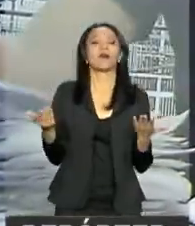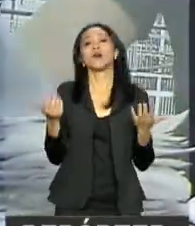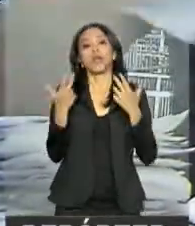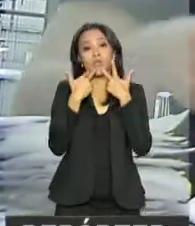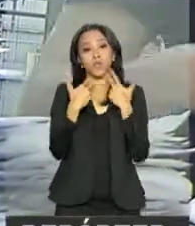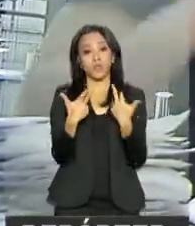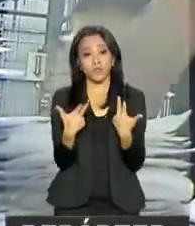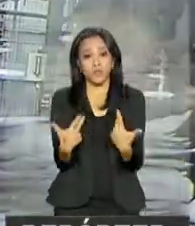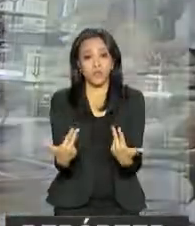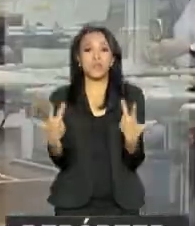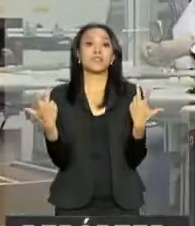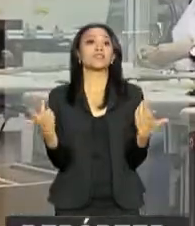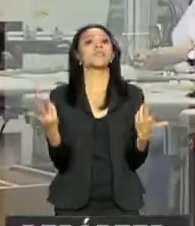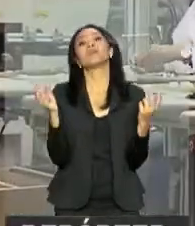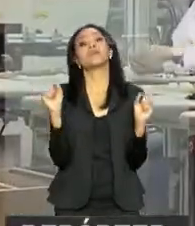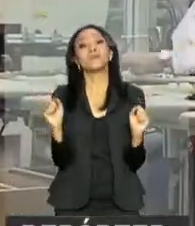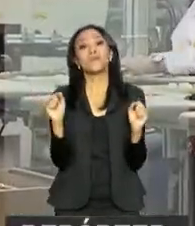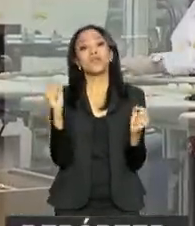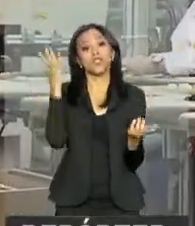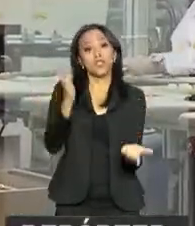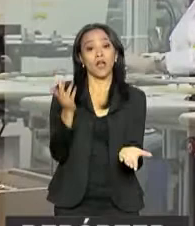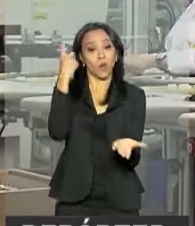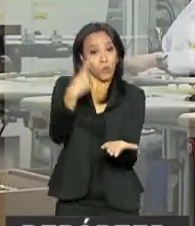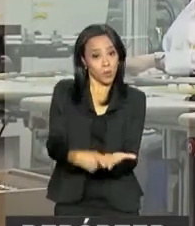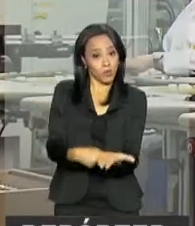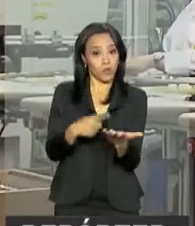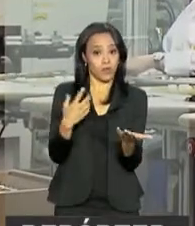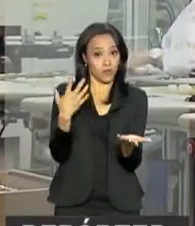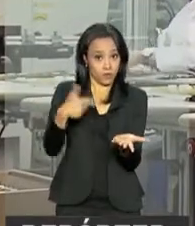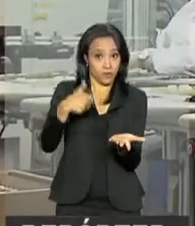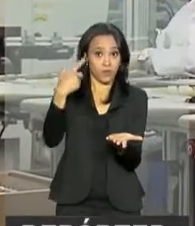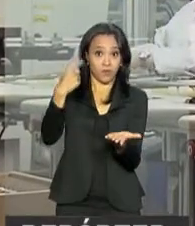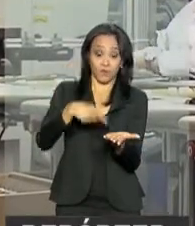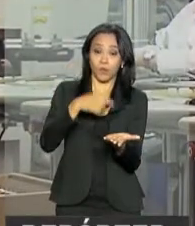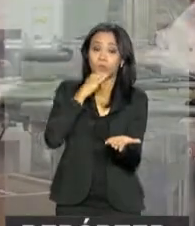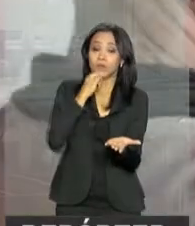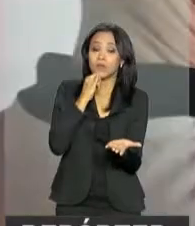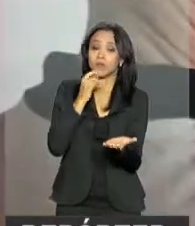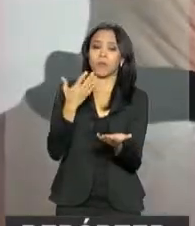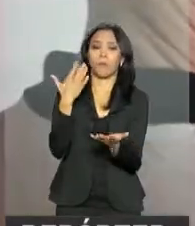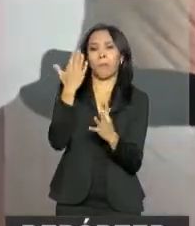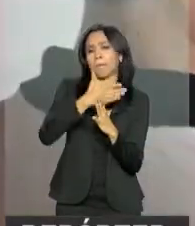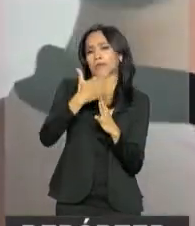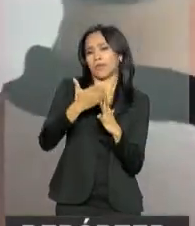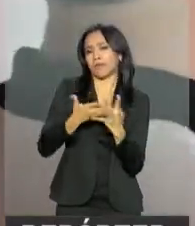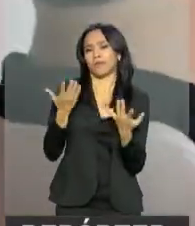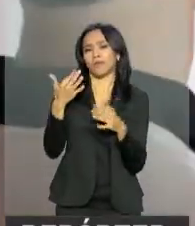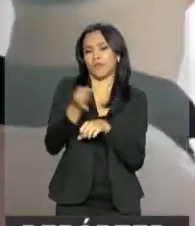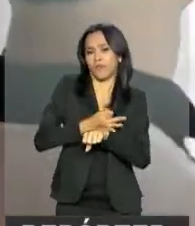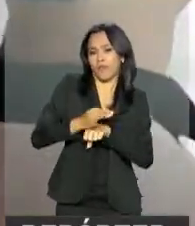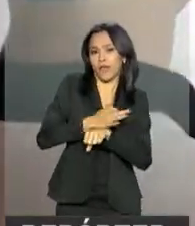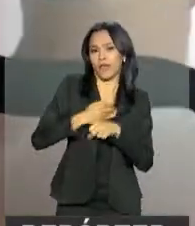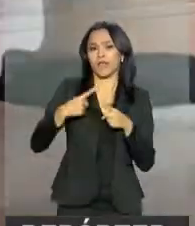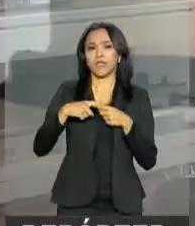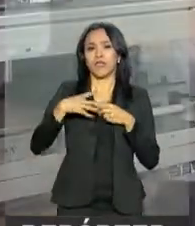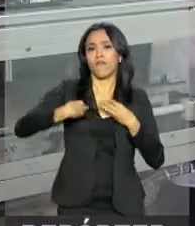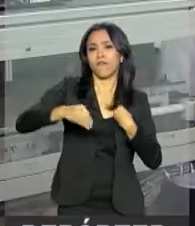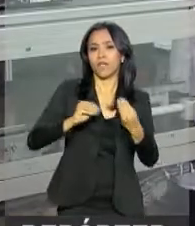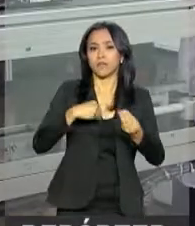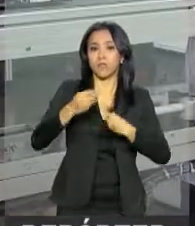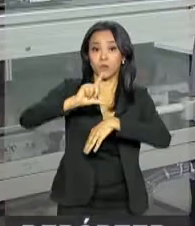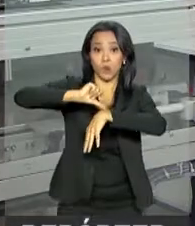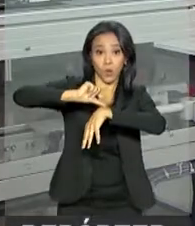a prevalência do que for acertado no acordo coletivo em pontos como o parcelamento de férias e flexibilização da